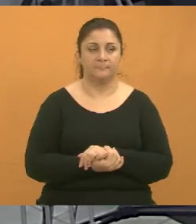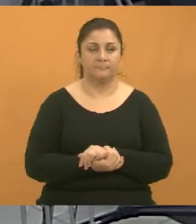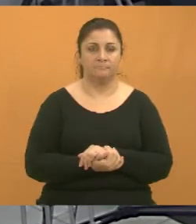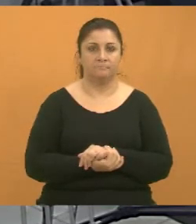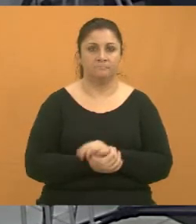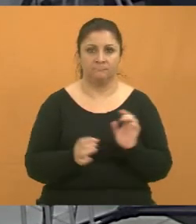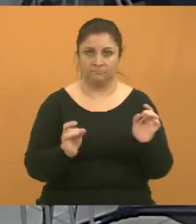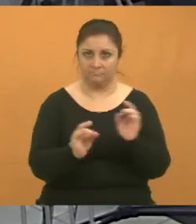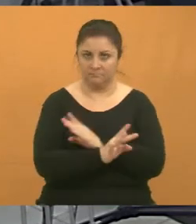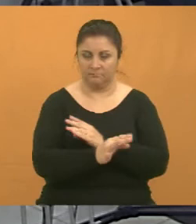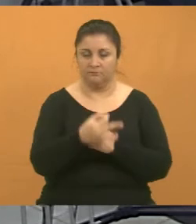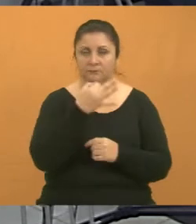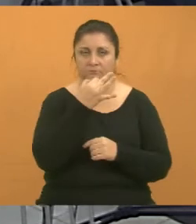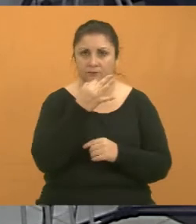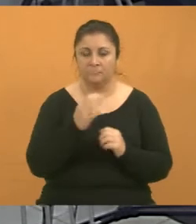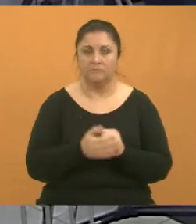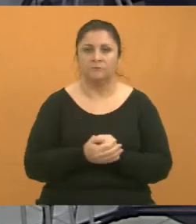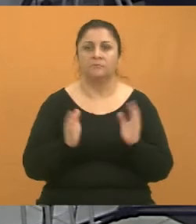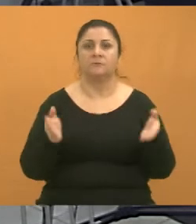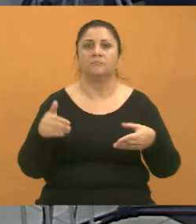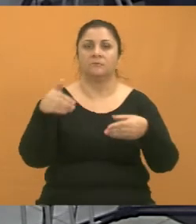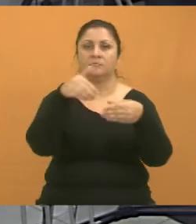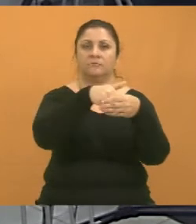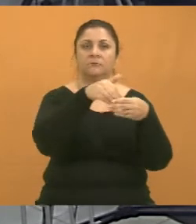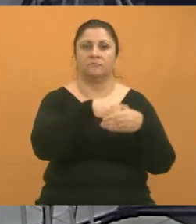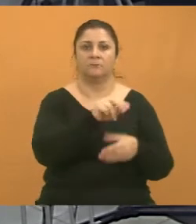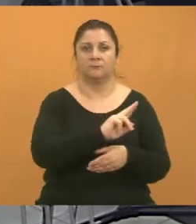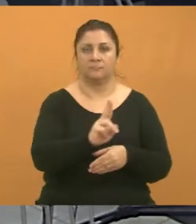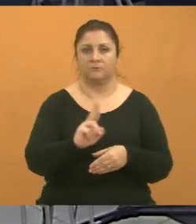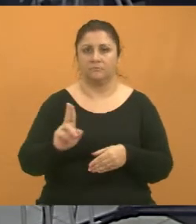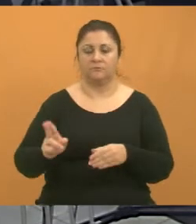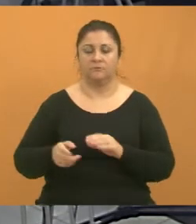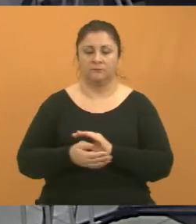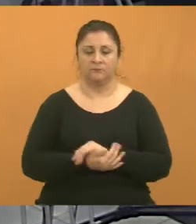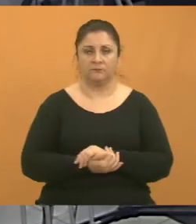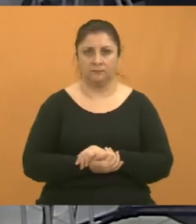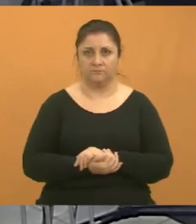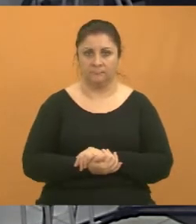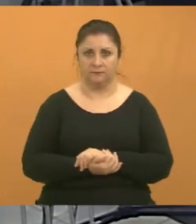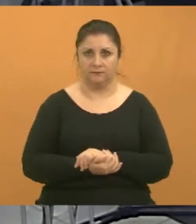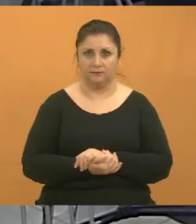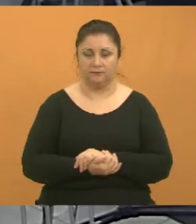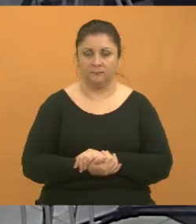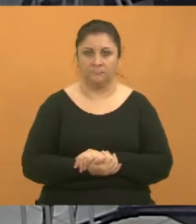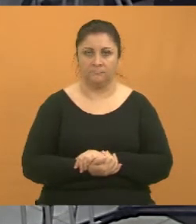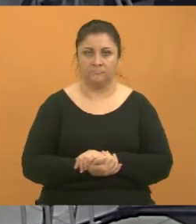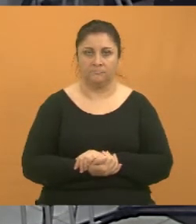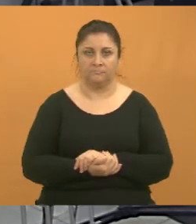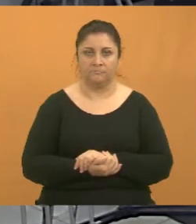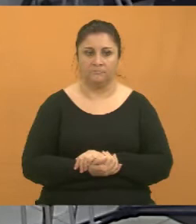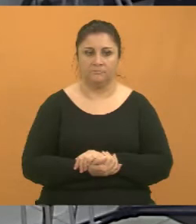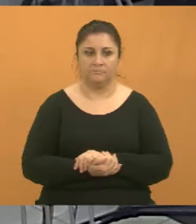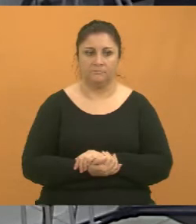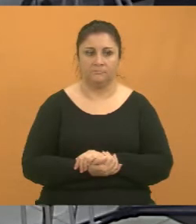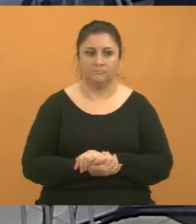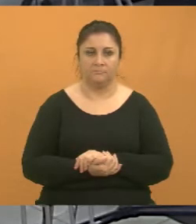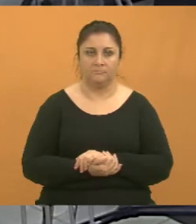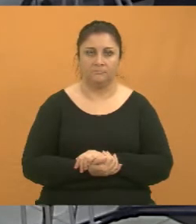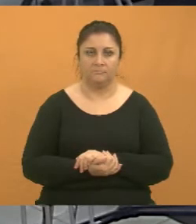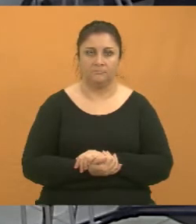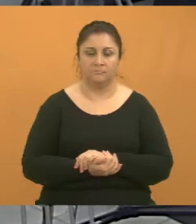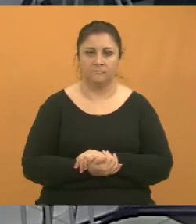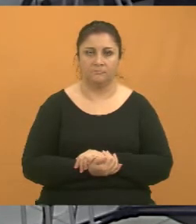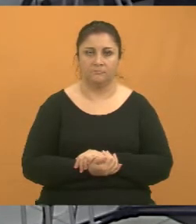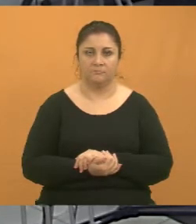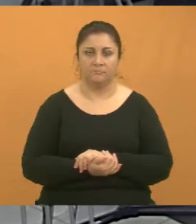Não tendo a manifestação dos nobres pares, a votação na forma nominal. Não tem emenda. Então, não há emenda,